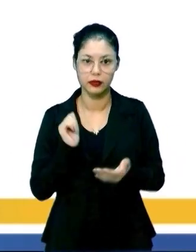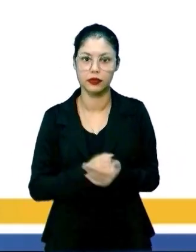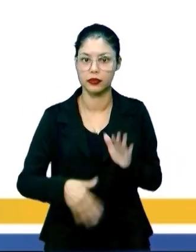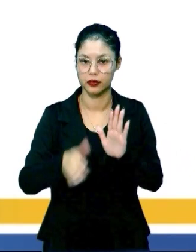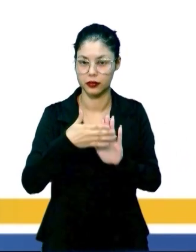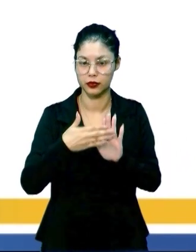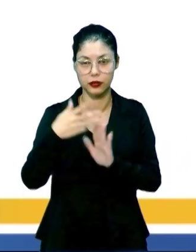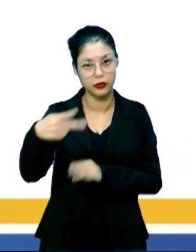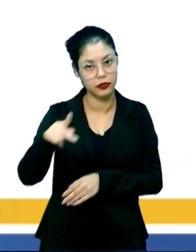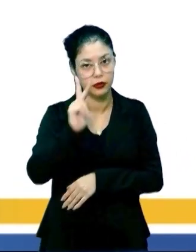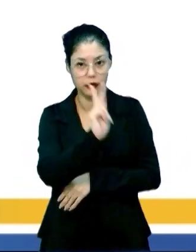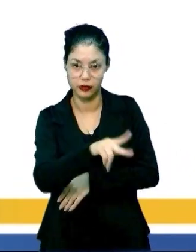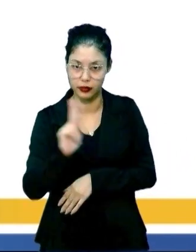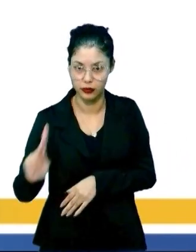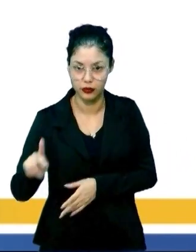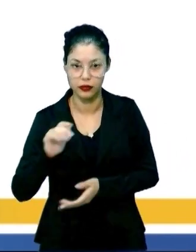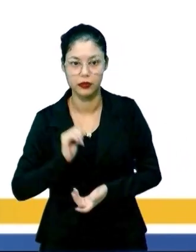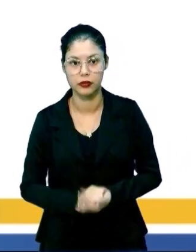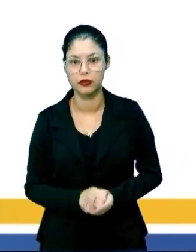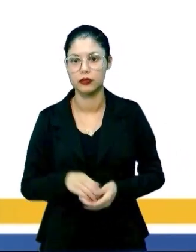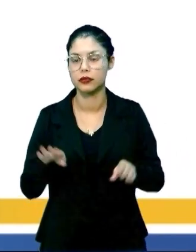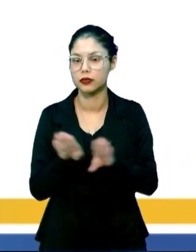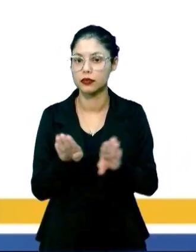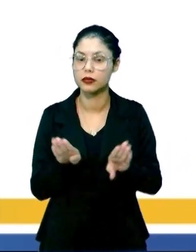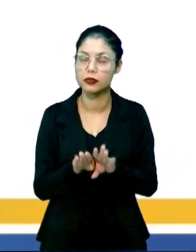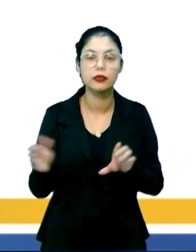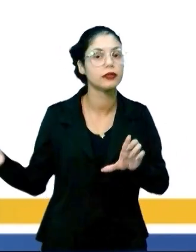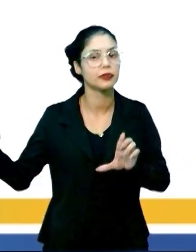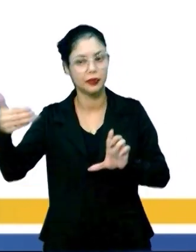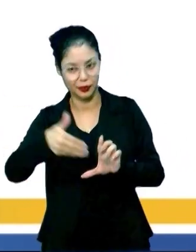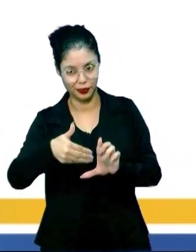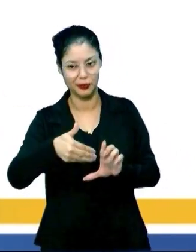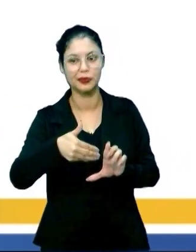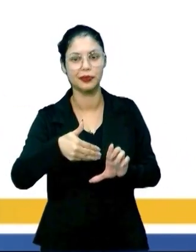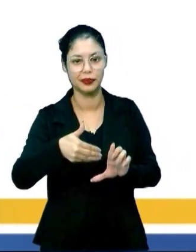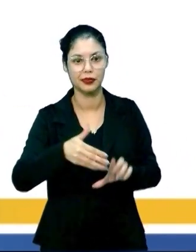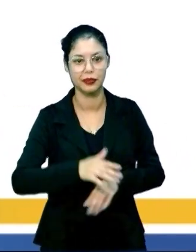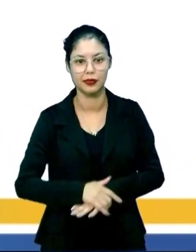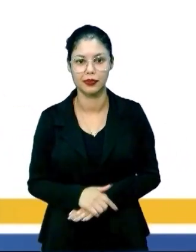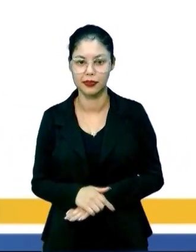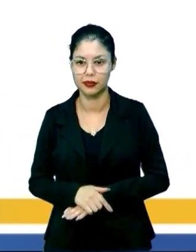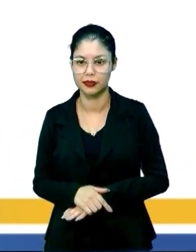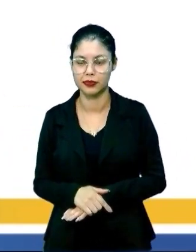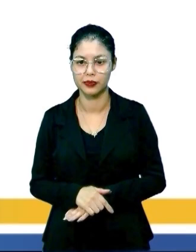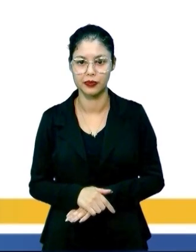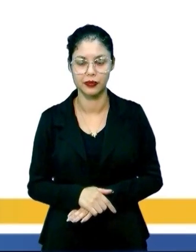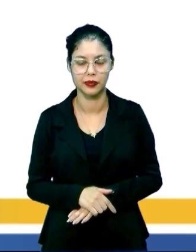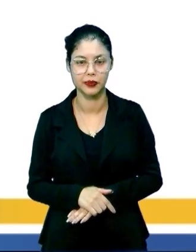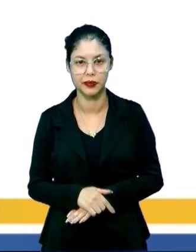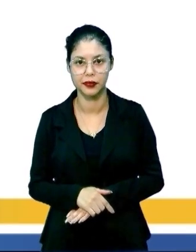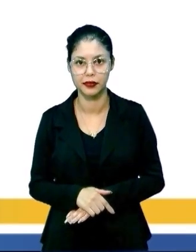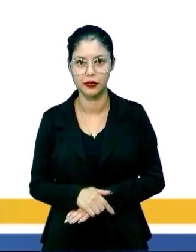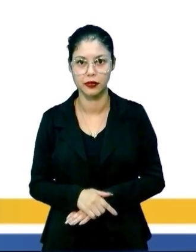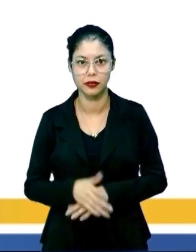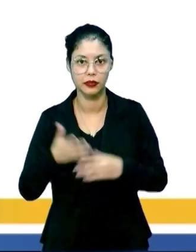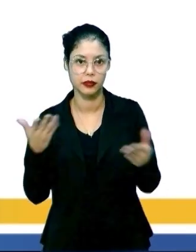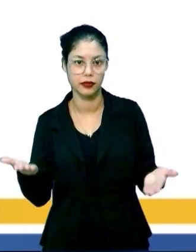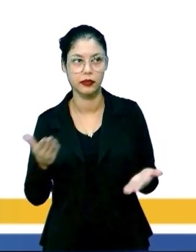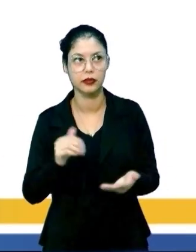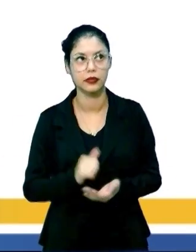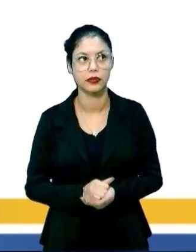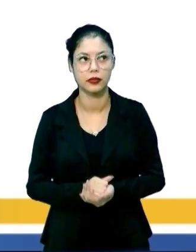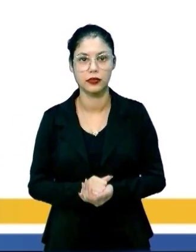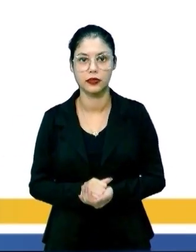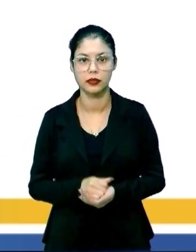as atividades que serão propostas pelo seu professor e também na plataforma. Essa foi